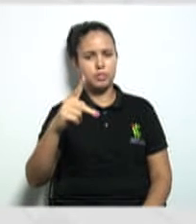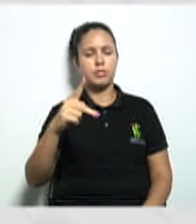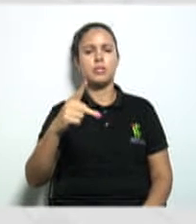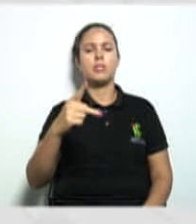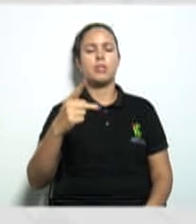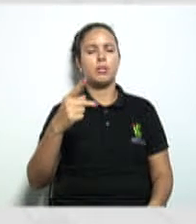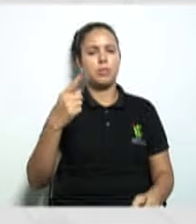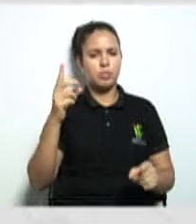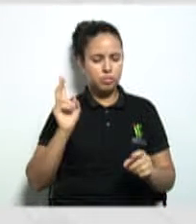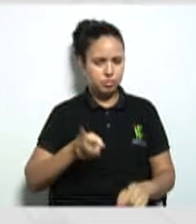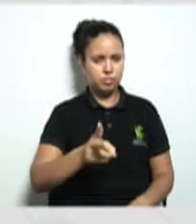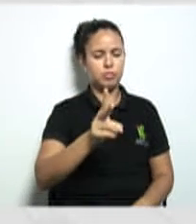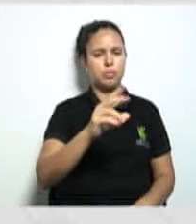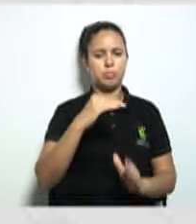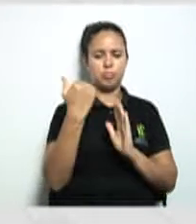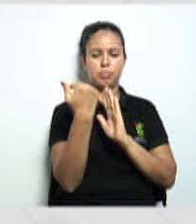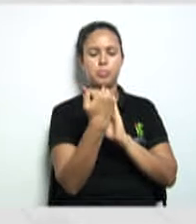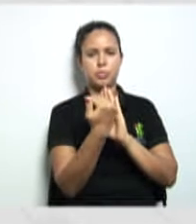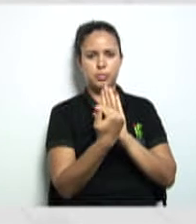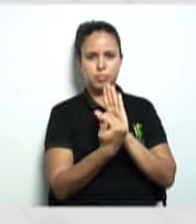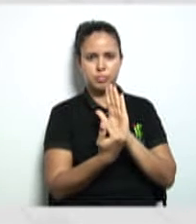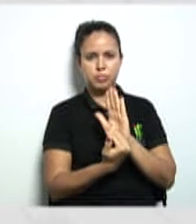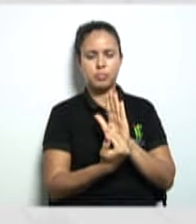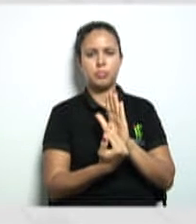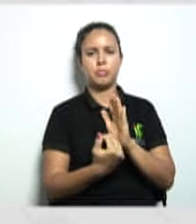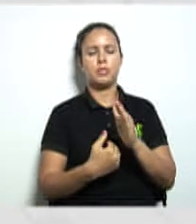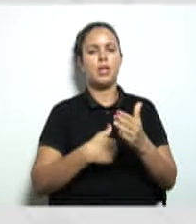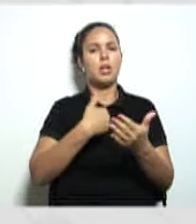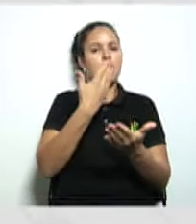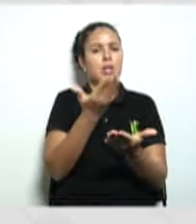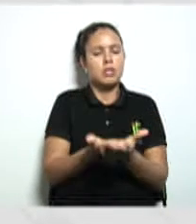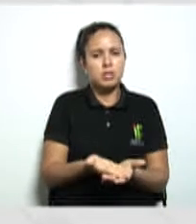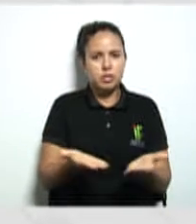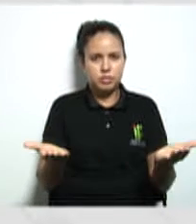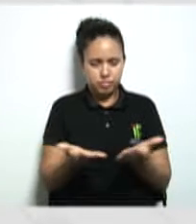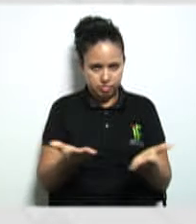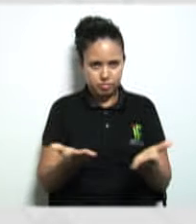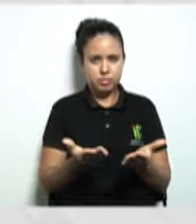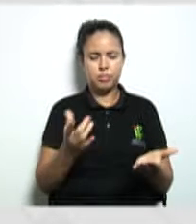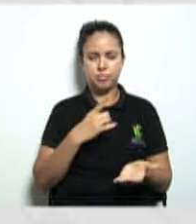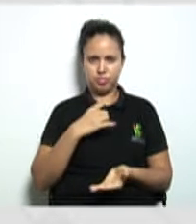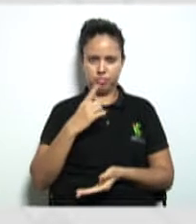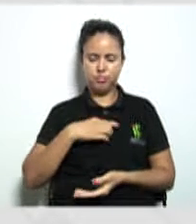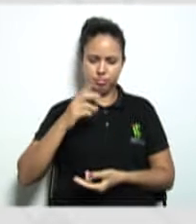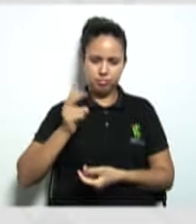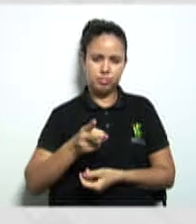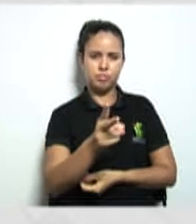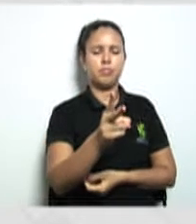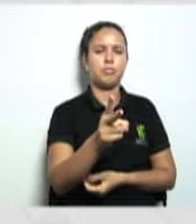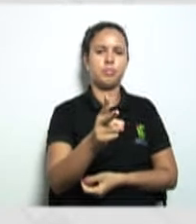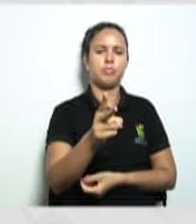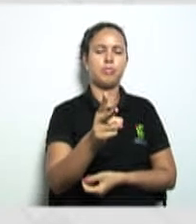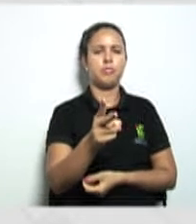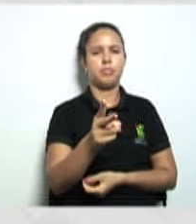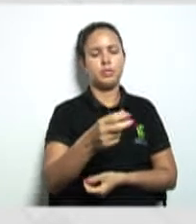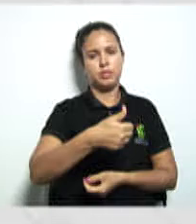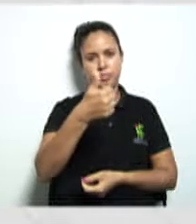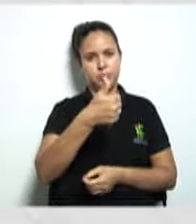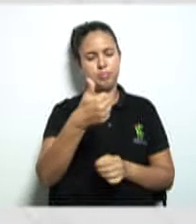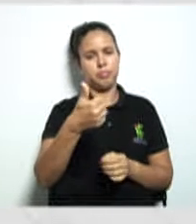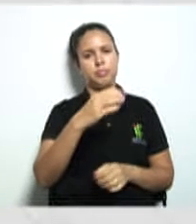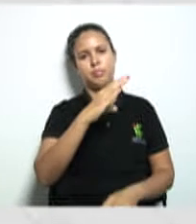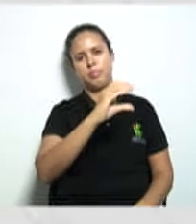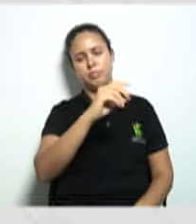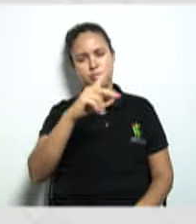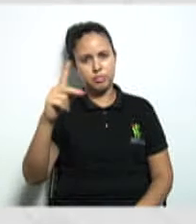hoje. Eles foram idealizados, né, por ocasião da criação da cooperativa, da primeira cooperativa